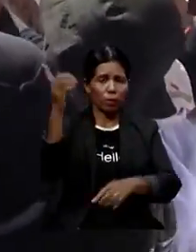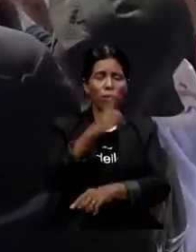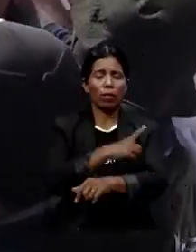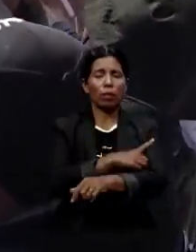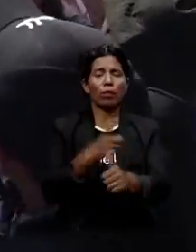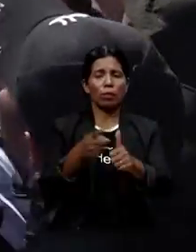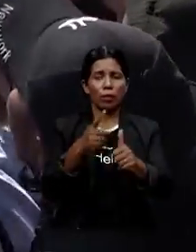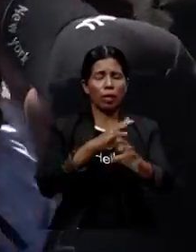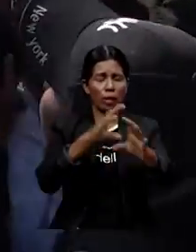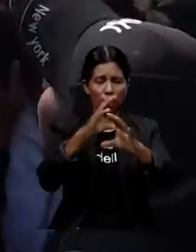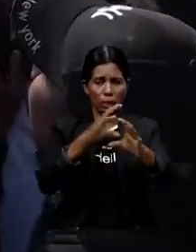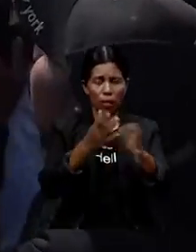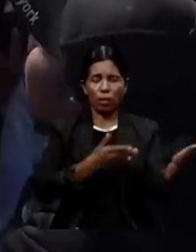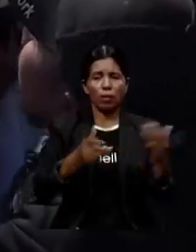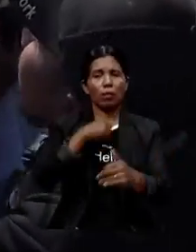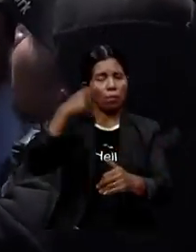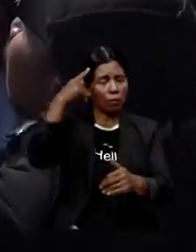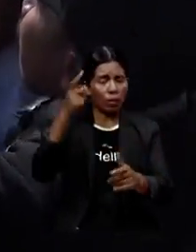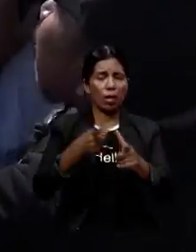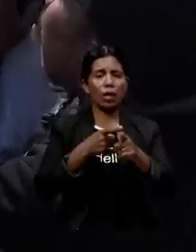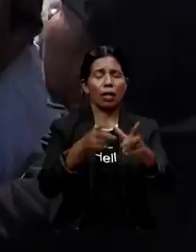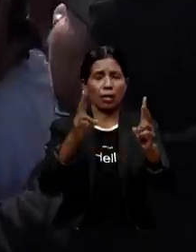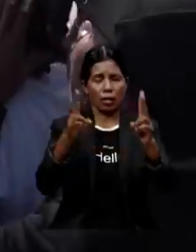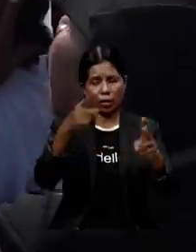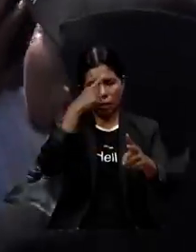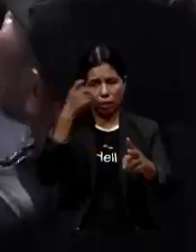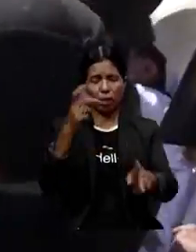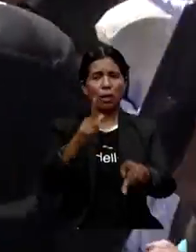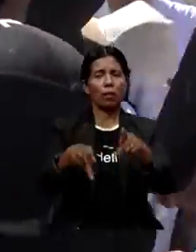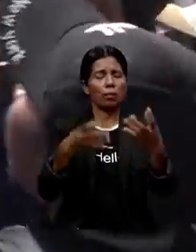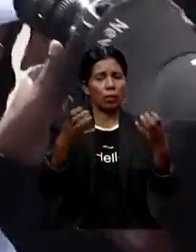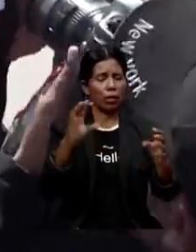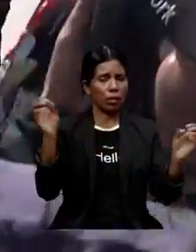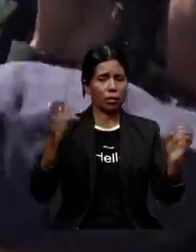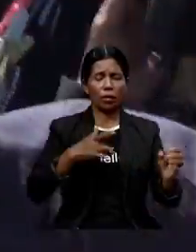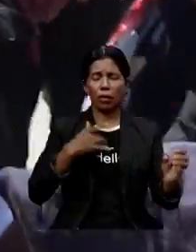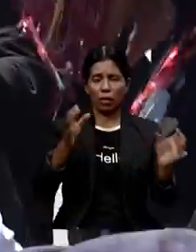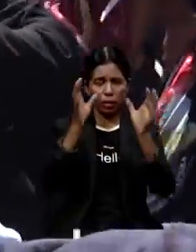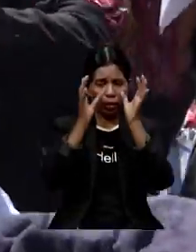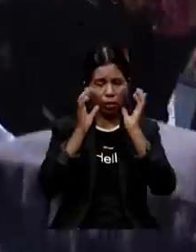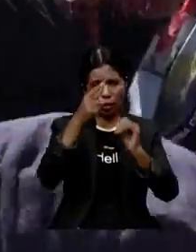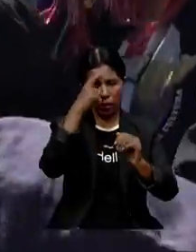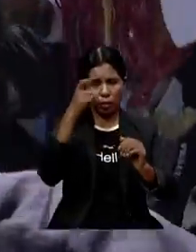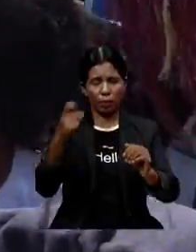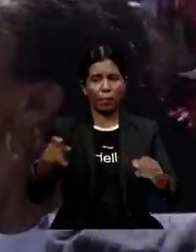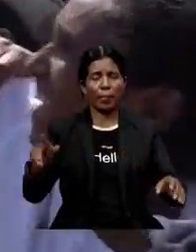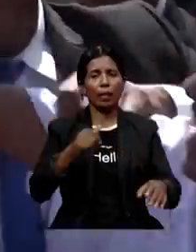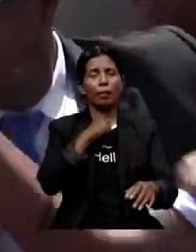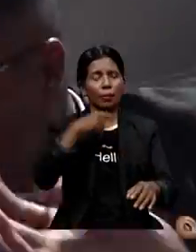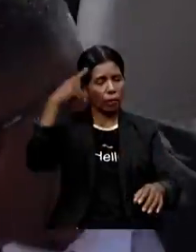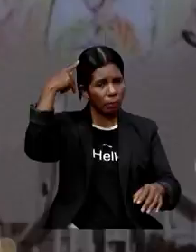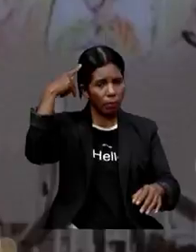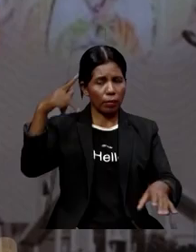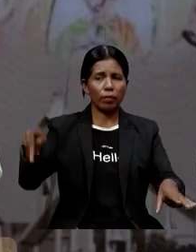Primeiro, Carreta Nebe Tula Papa Halai Lai Seliu, no Nesrani Barak Mac Lamenta no Triste. Tambaneha foi em Papa Filha,